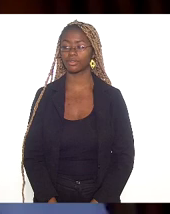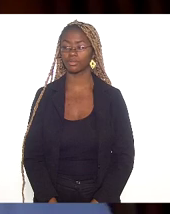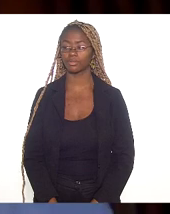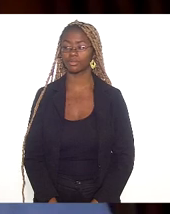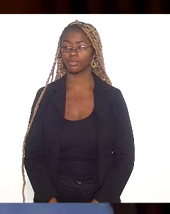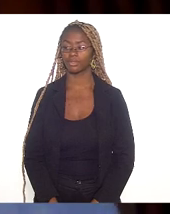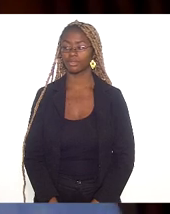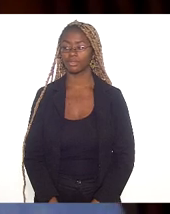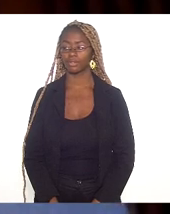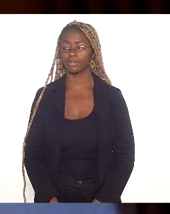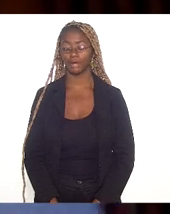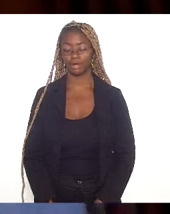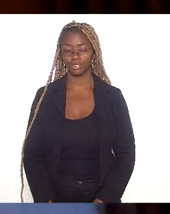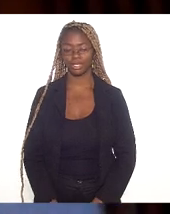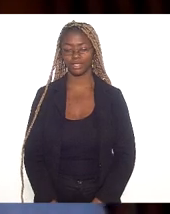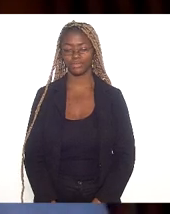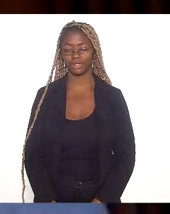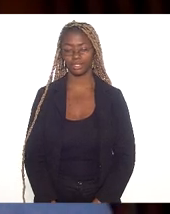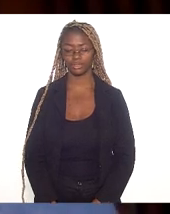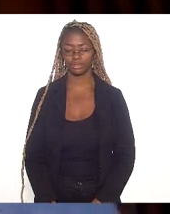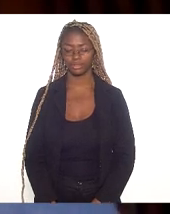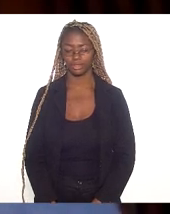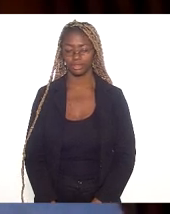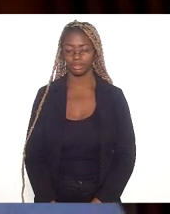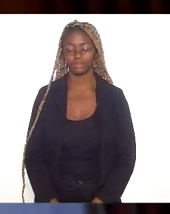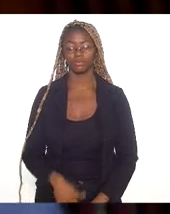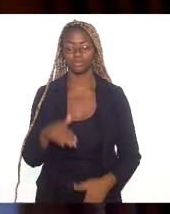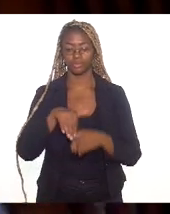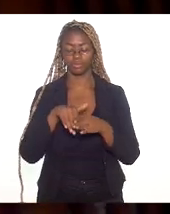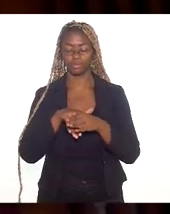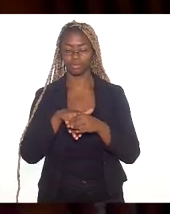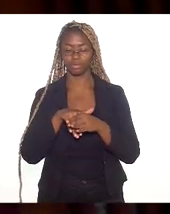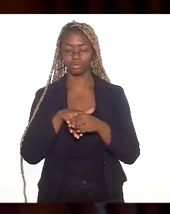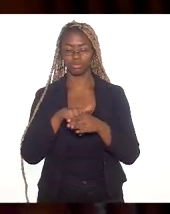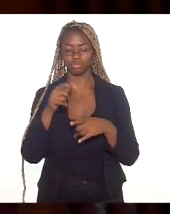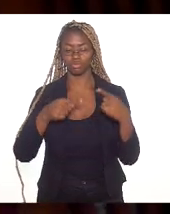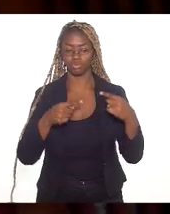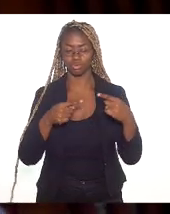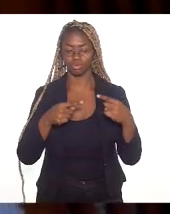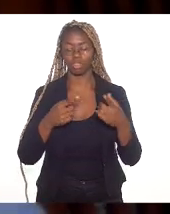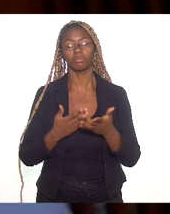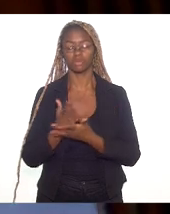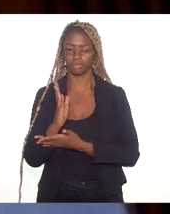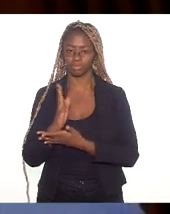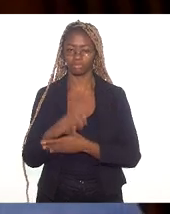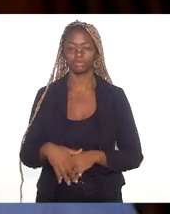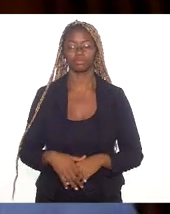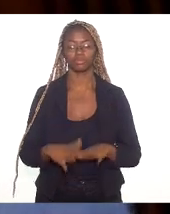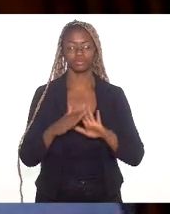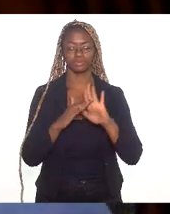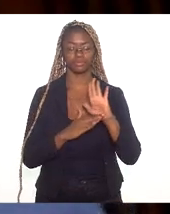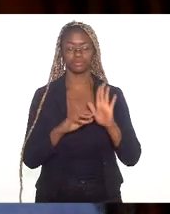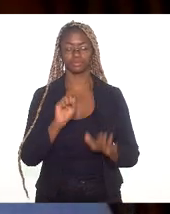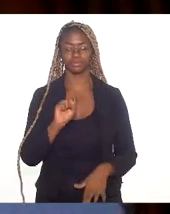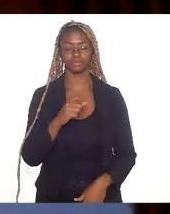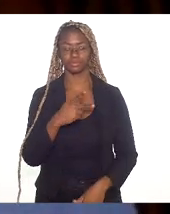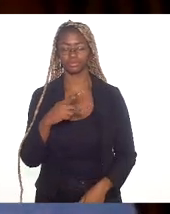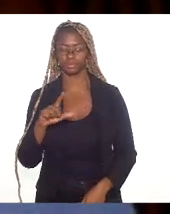Em discussão. Em votação, aprovado. Oito. Projeto de